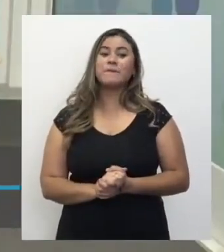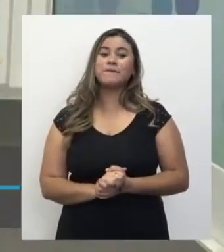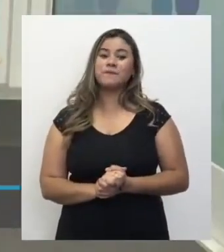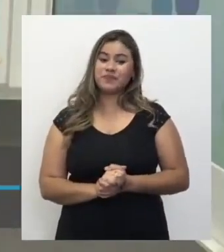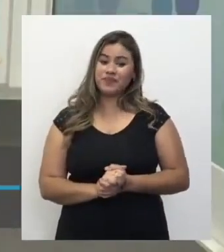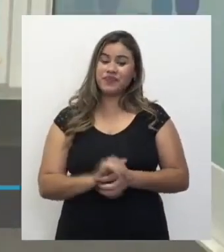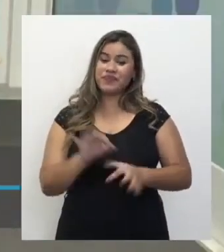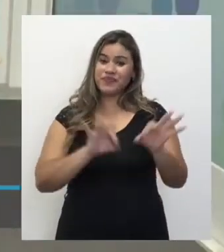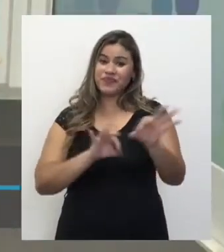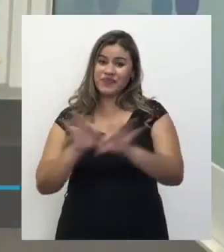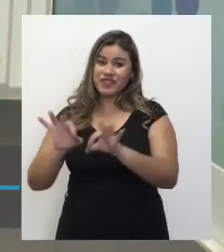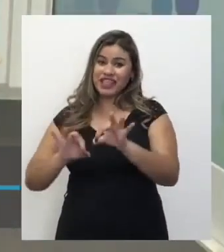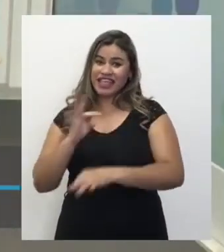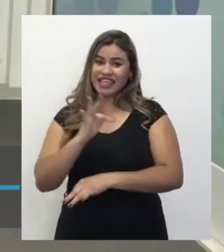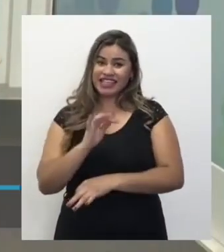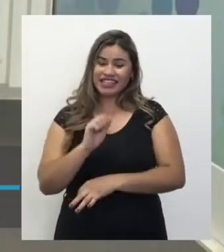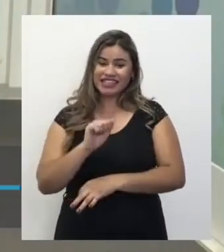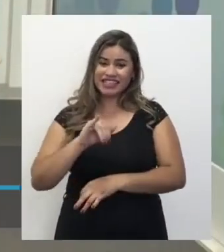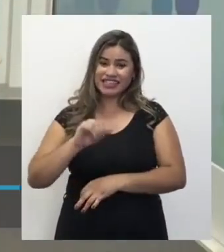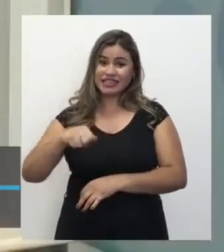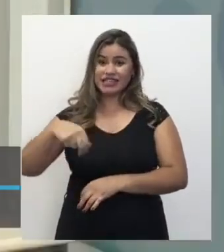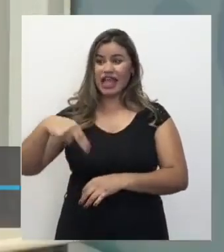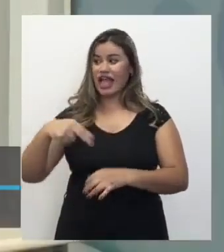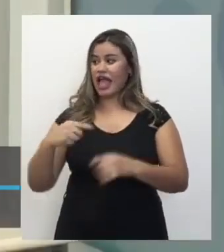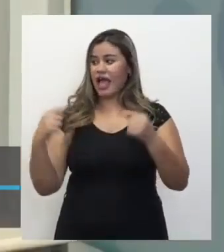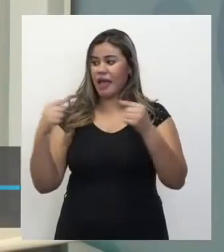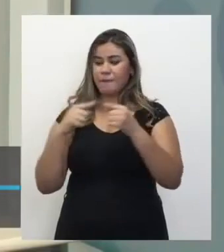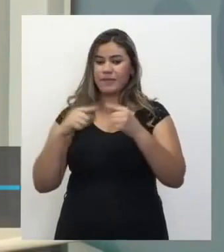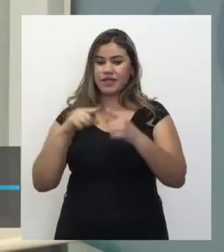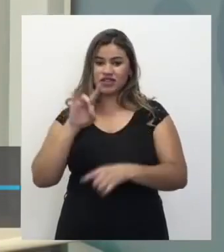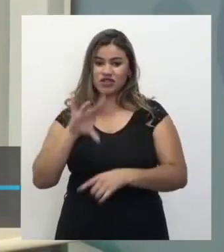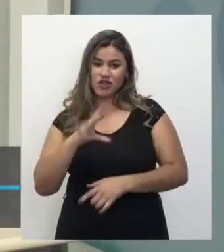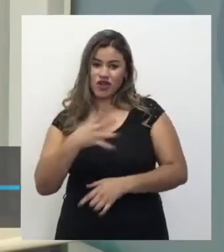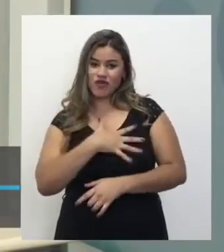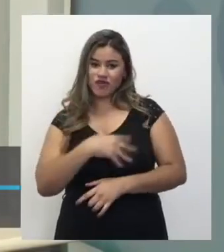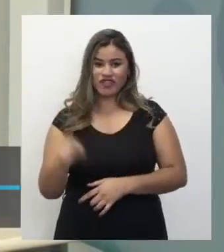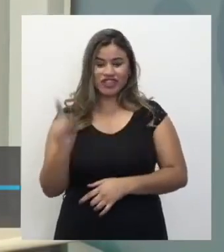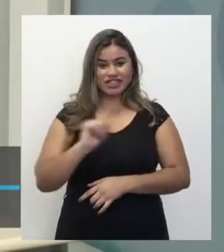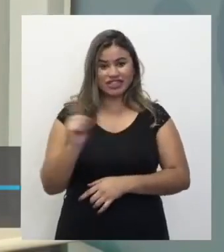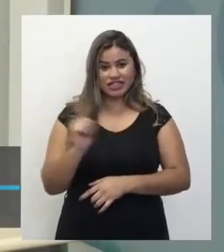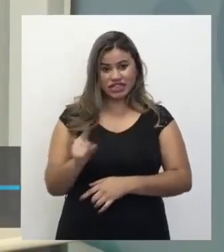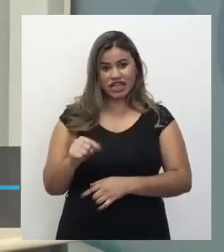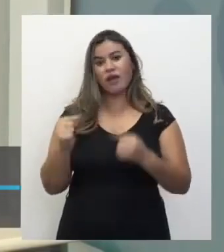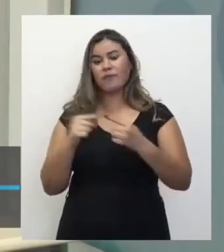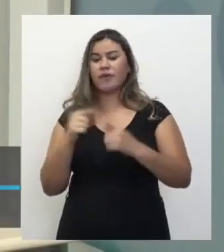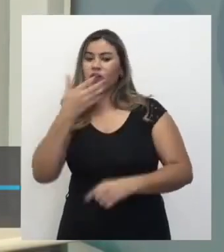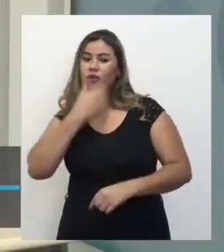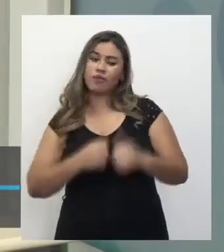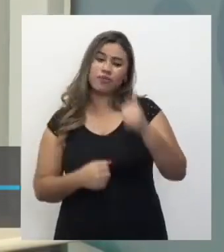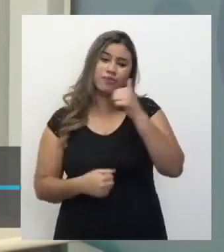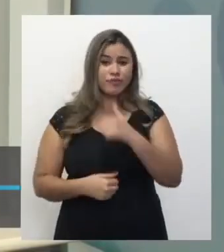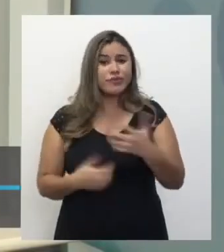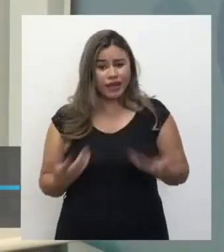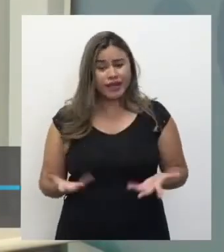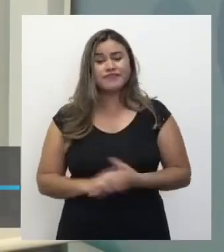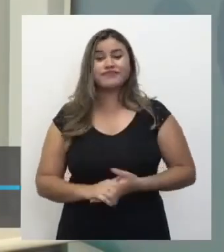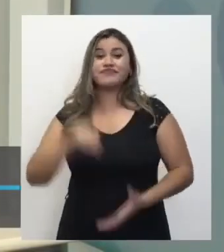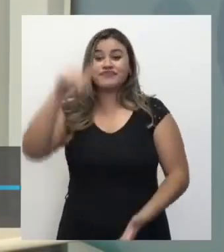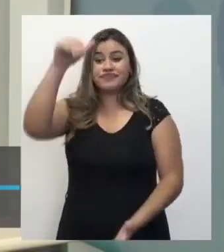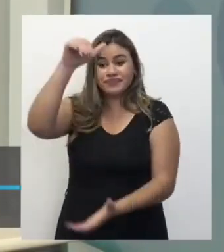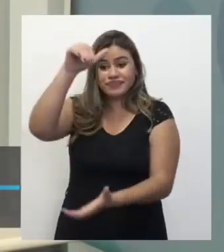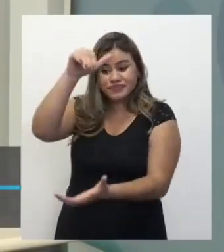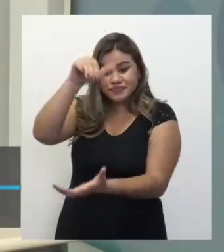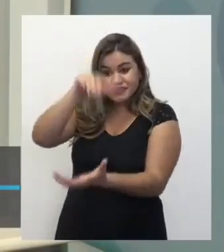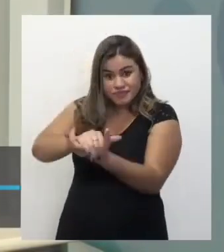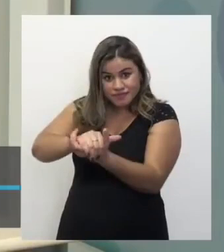é em relação a não só a filha. Eu acho que tanto para o filho ou para a filha, para o homem e para a mulher, né? Casar, viver